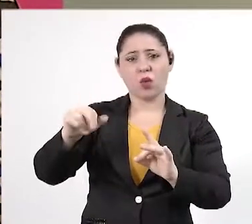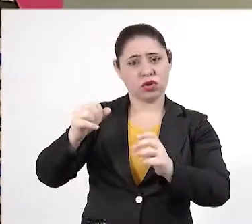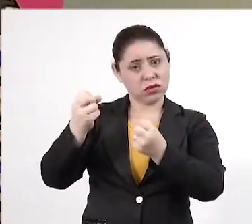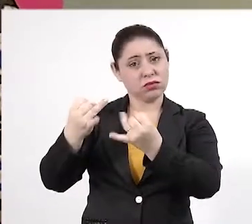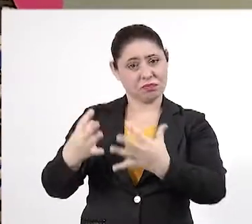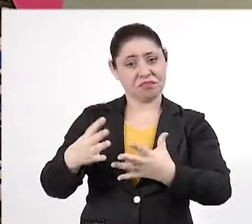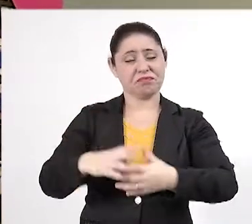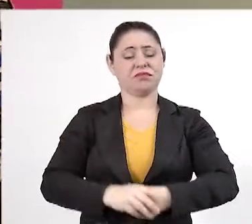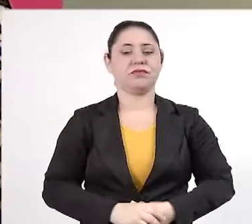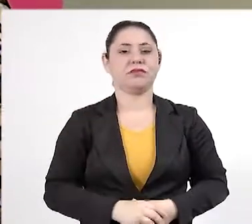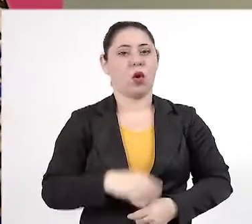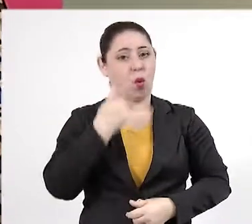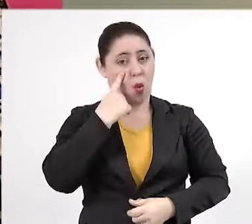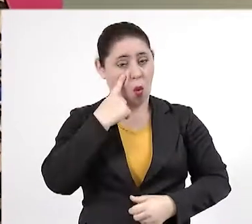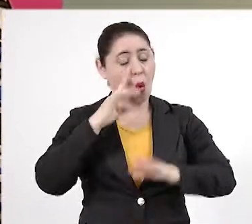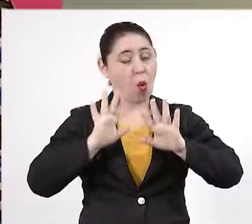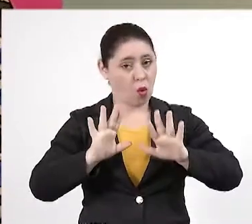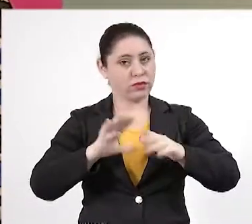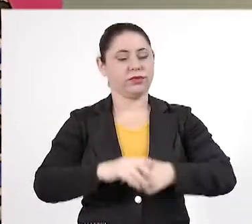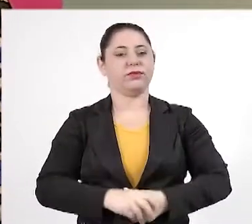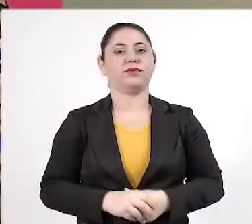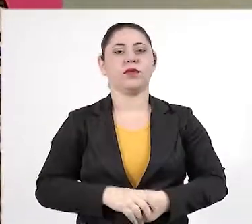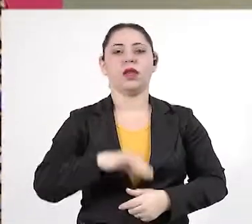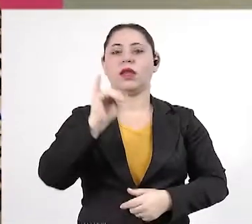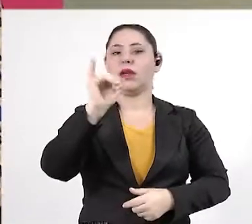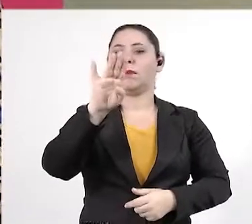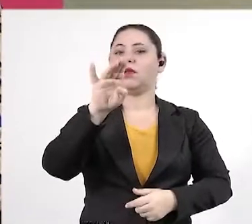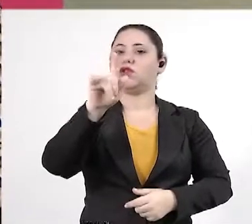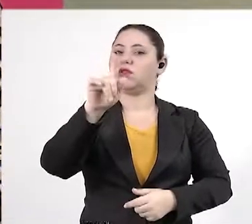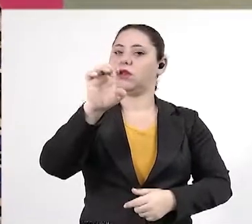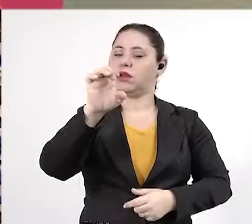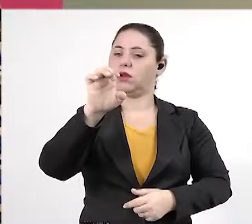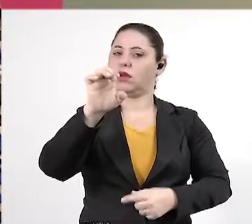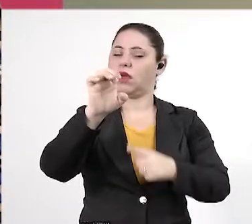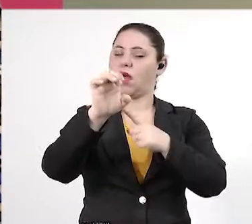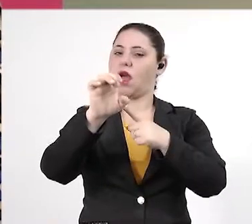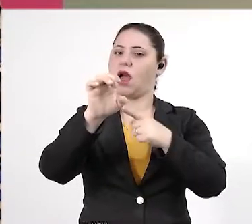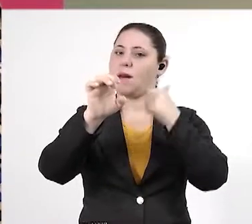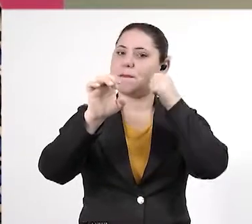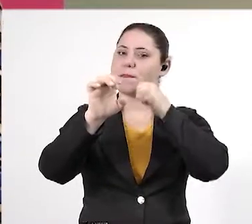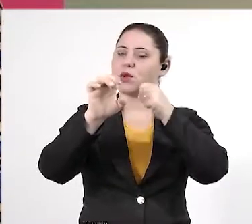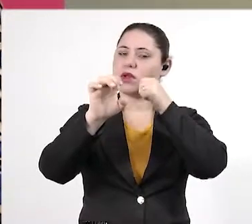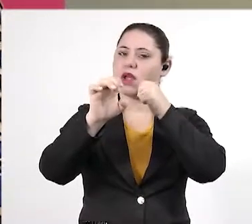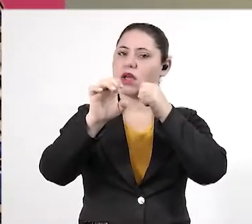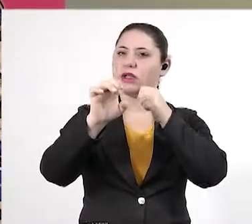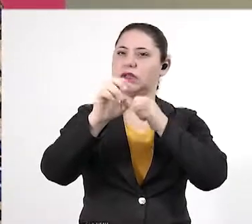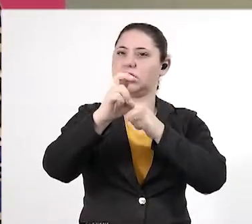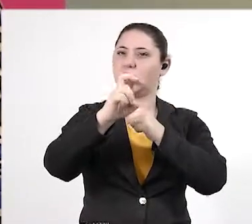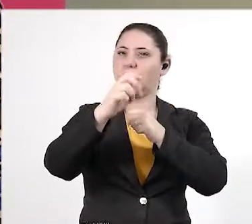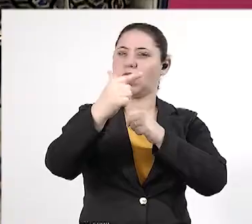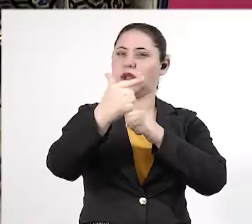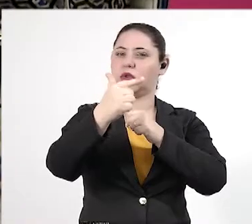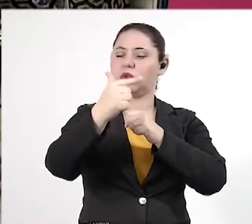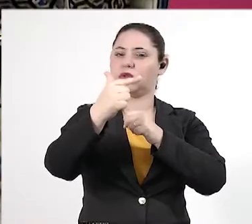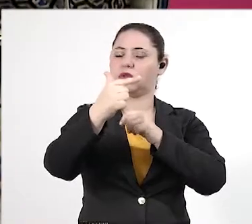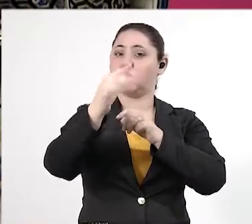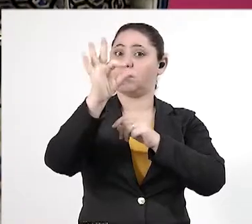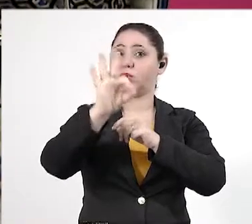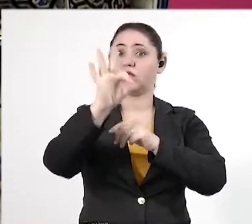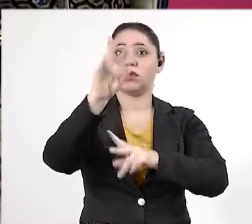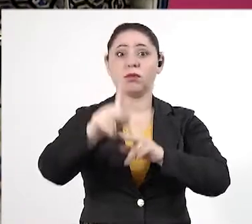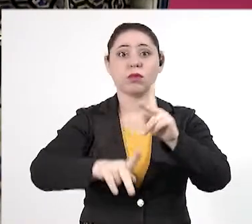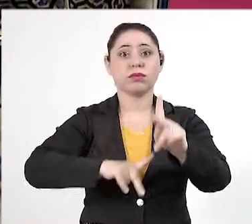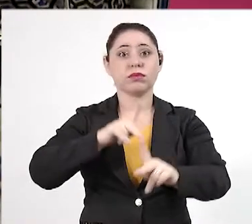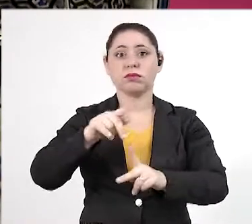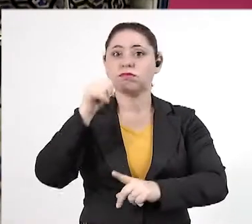Lauane destacou. Veja bem, pelo IBGE, as mulheres representam 52% da